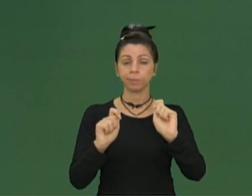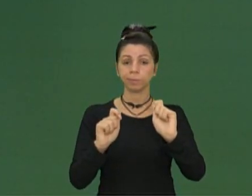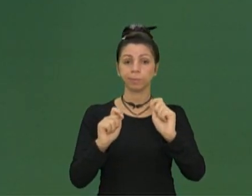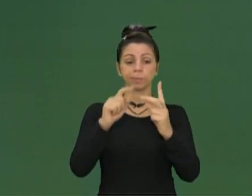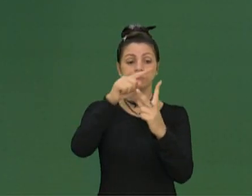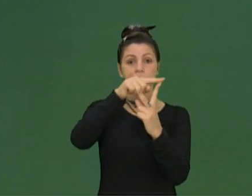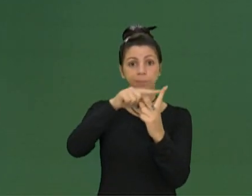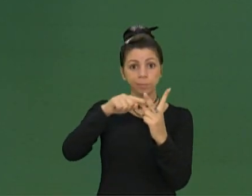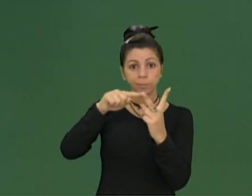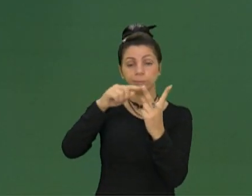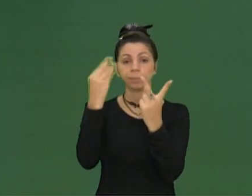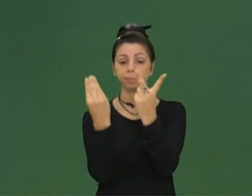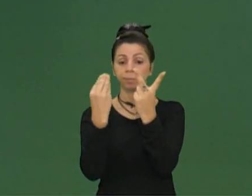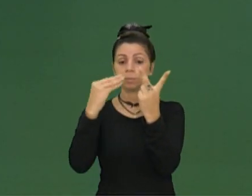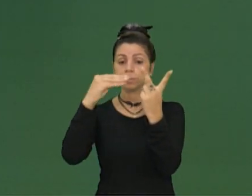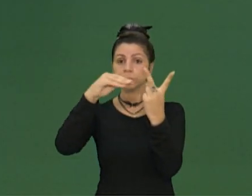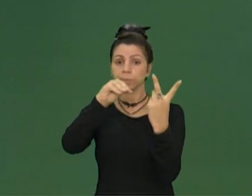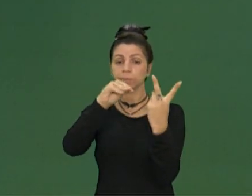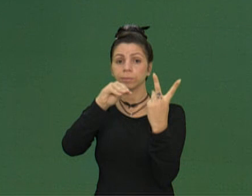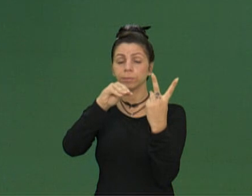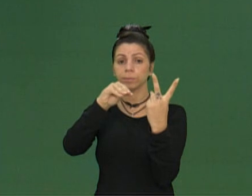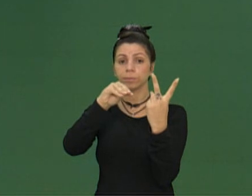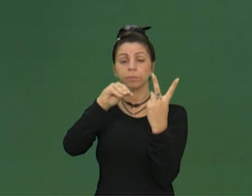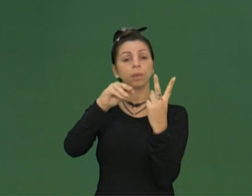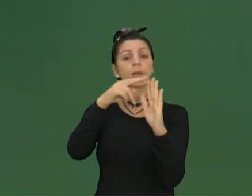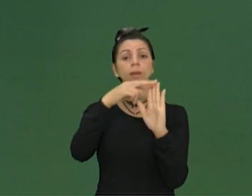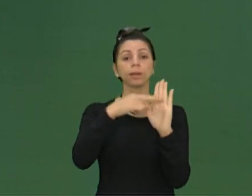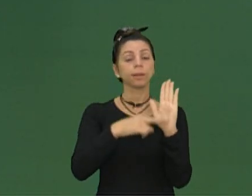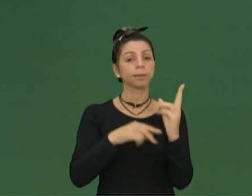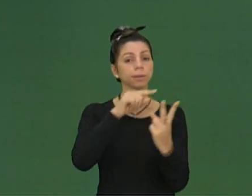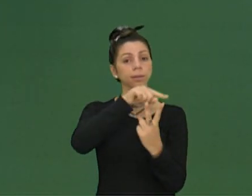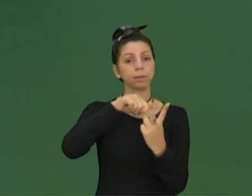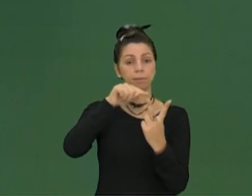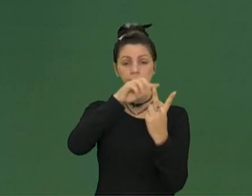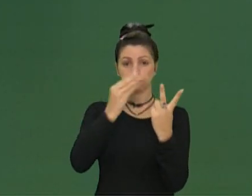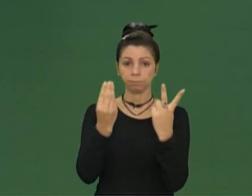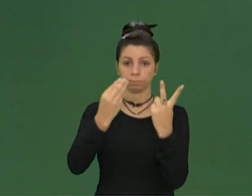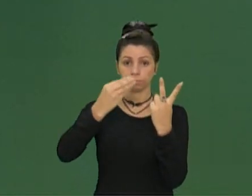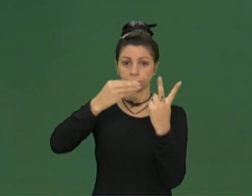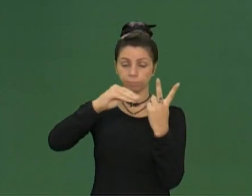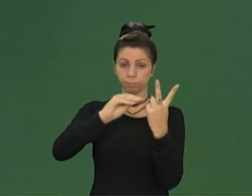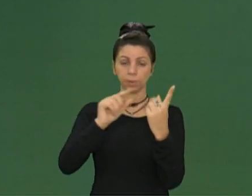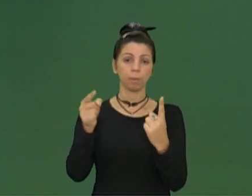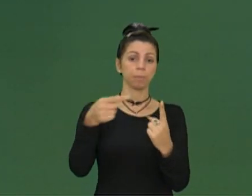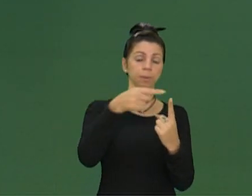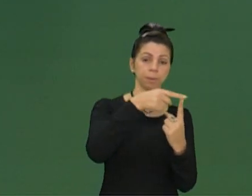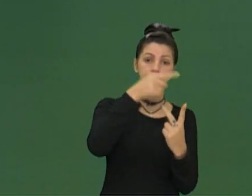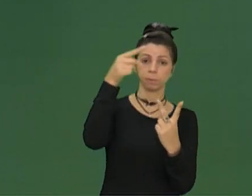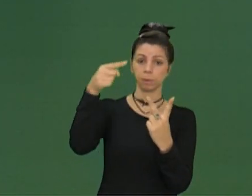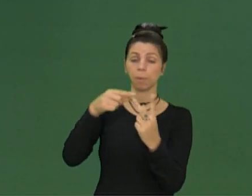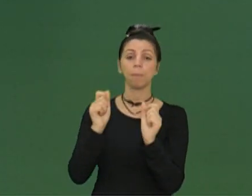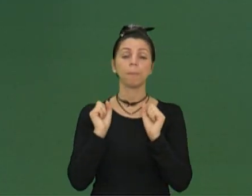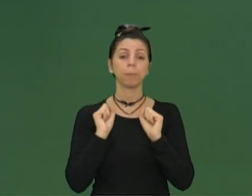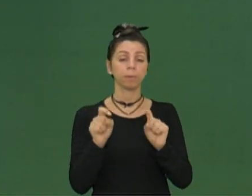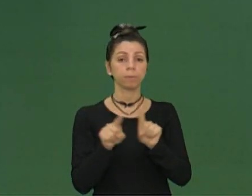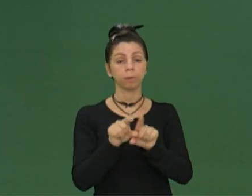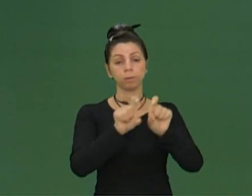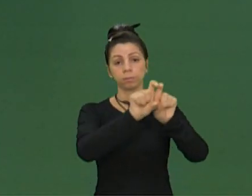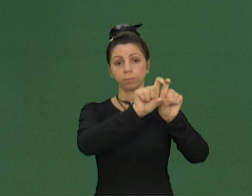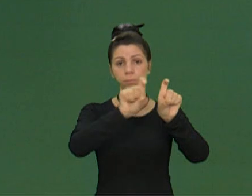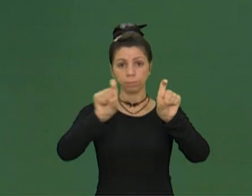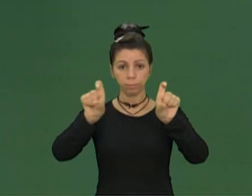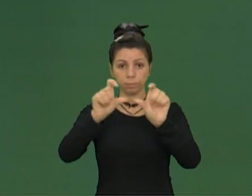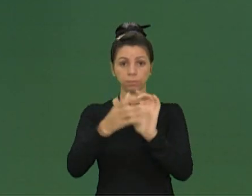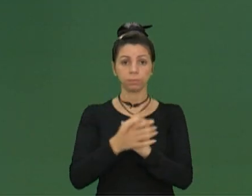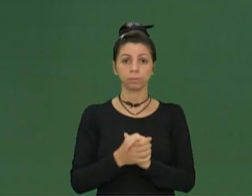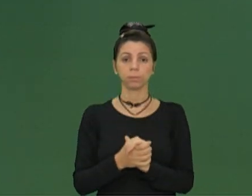Na raiz, né? Colocar a raiz, aplicar a raiz, tanto no primeiro quanto no segundo, porque eu estou falando de uma equação.